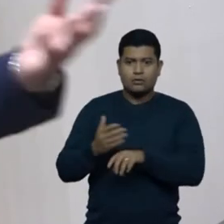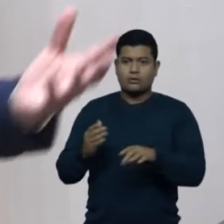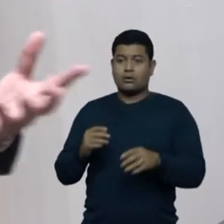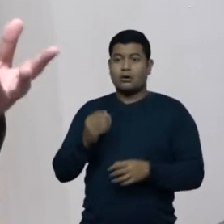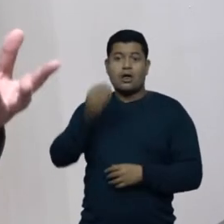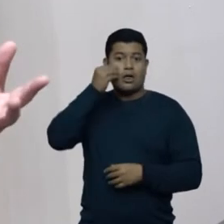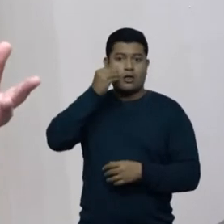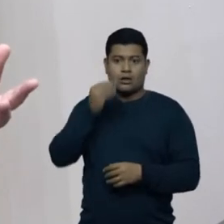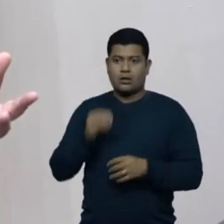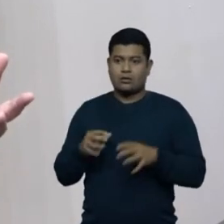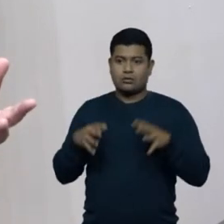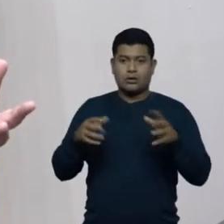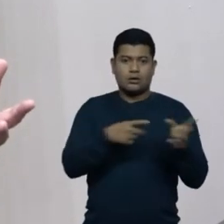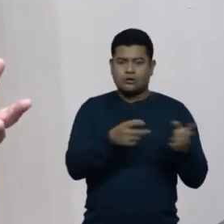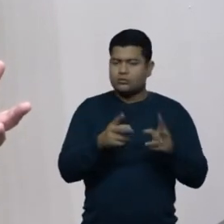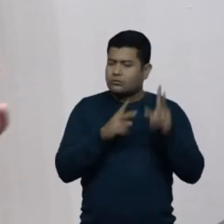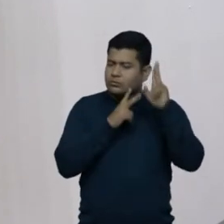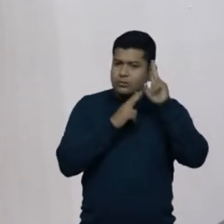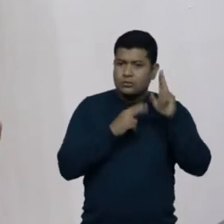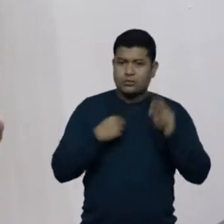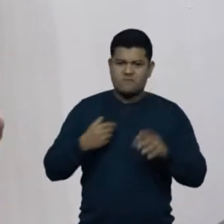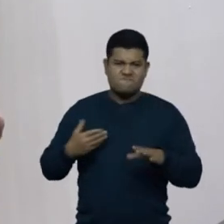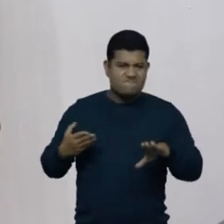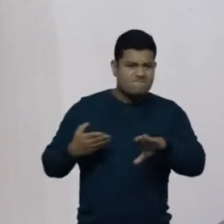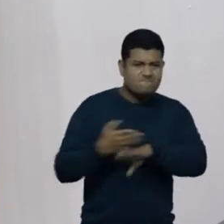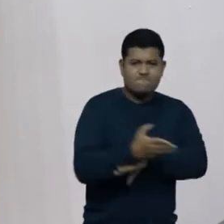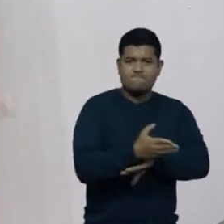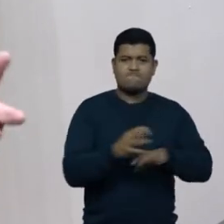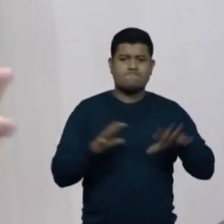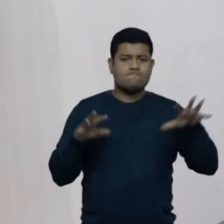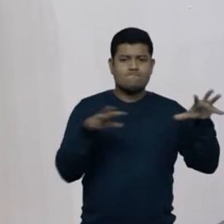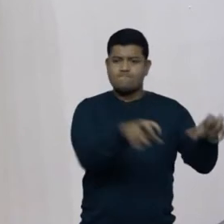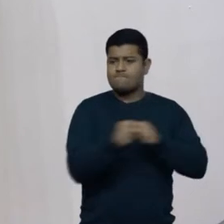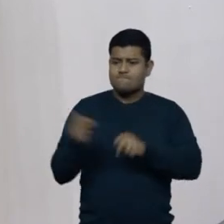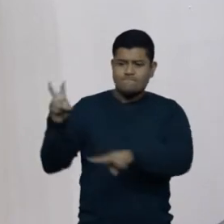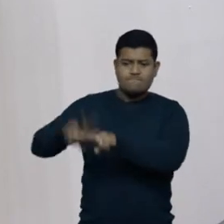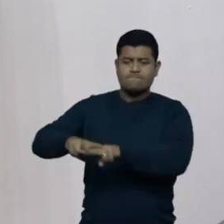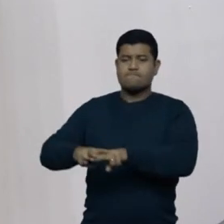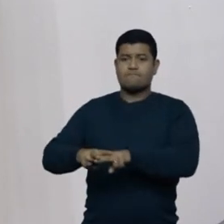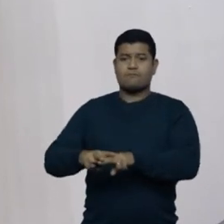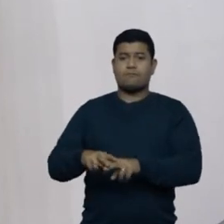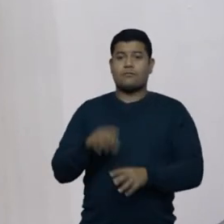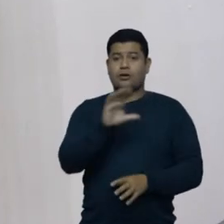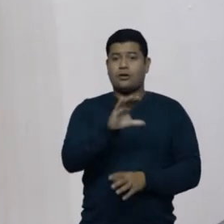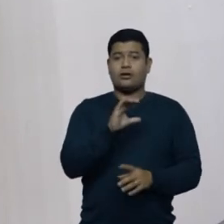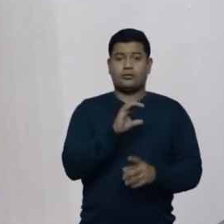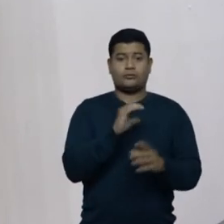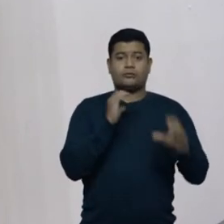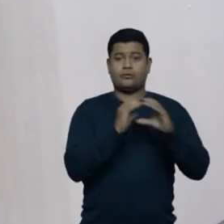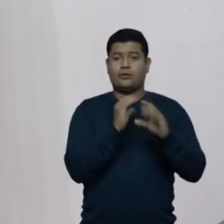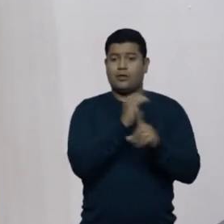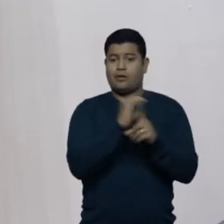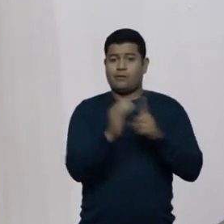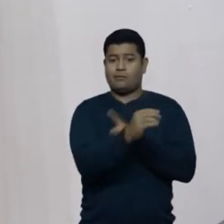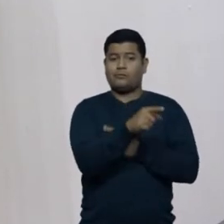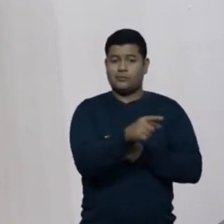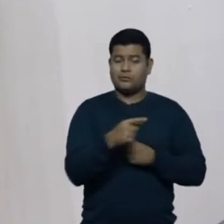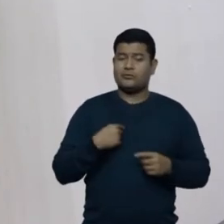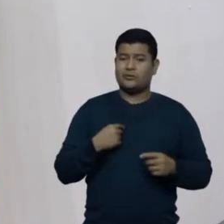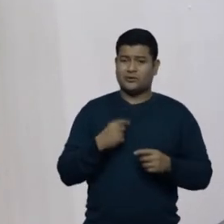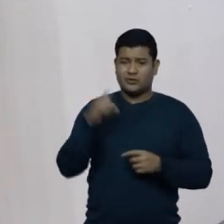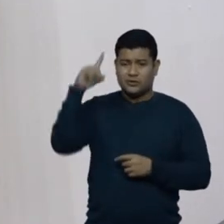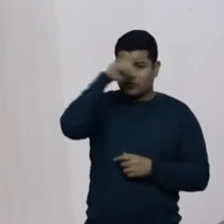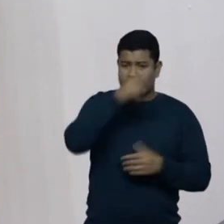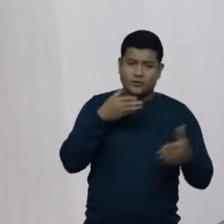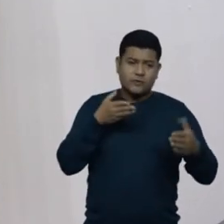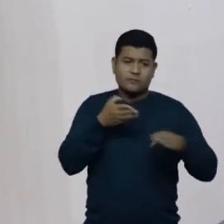numa comunidade que é complicado para ter acesso, vão ser avisados e sempre começa o tiroteio, não